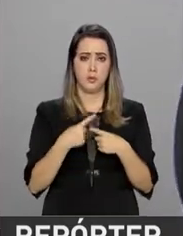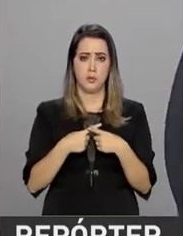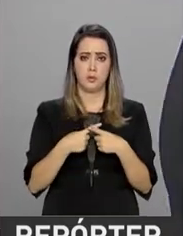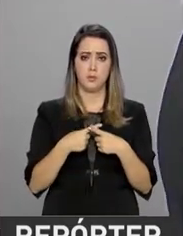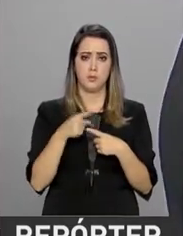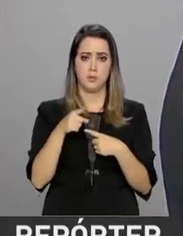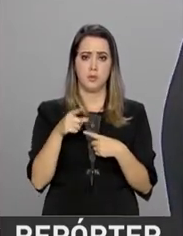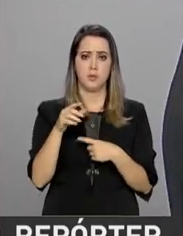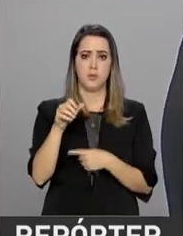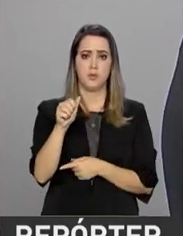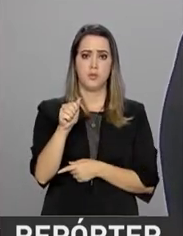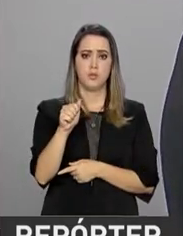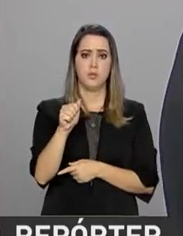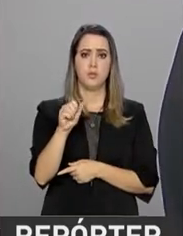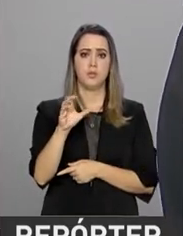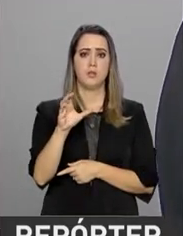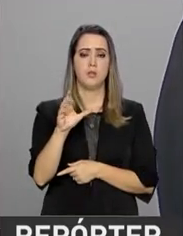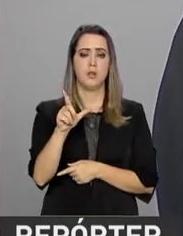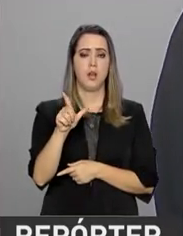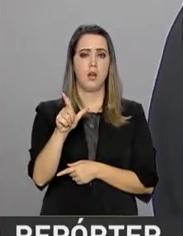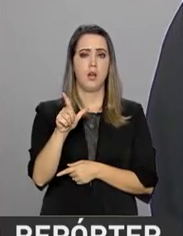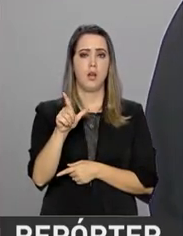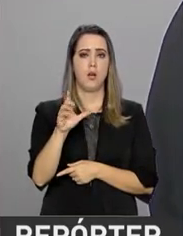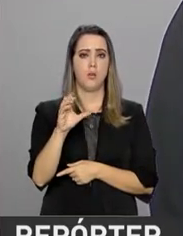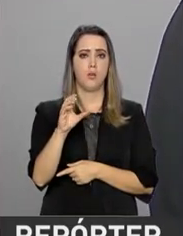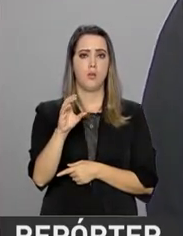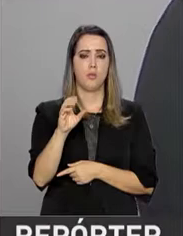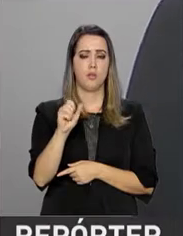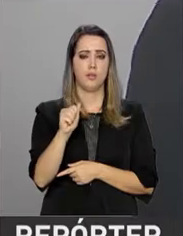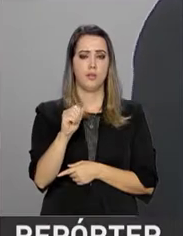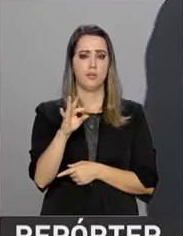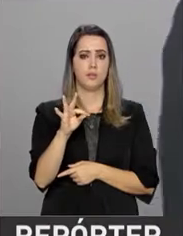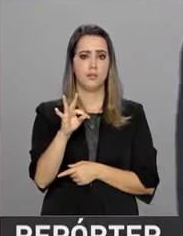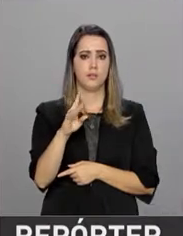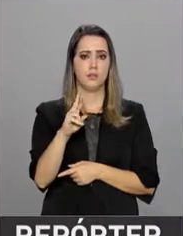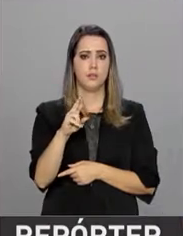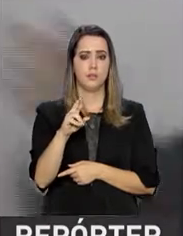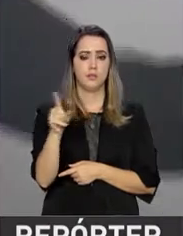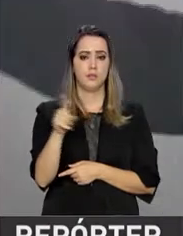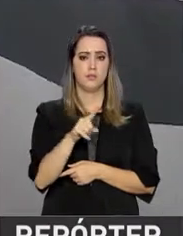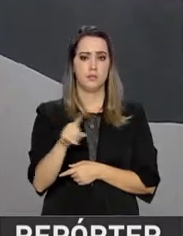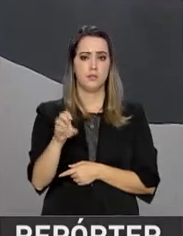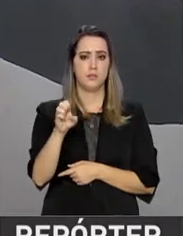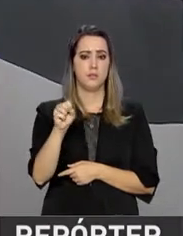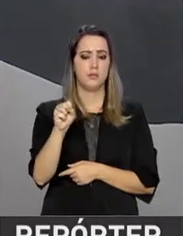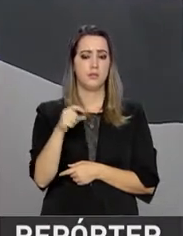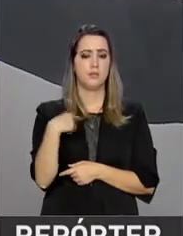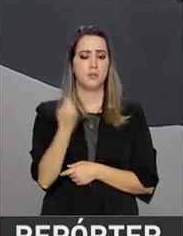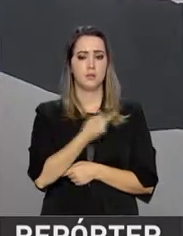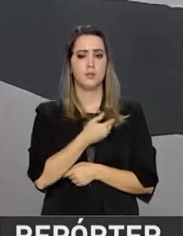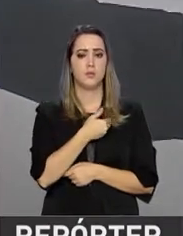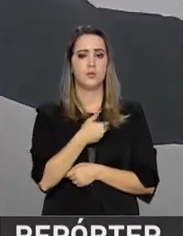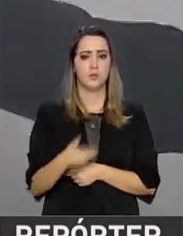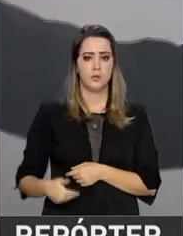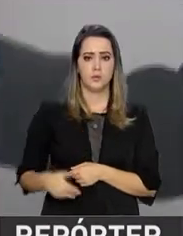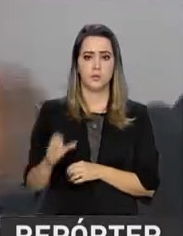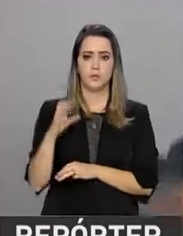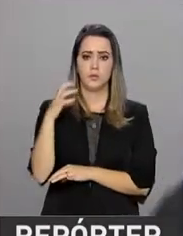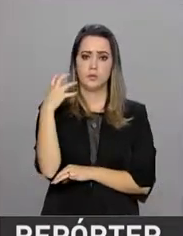coisa de Alcatrazes, né? A reserva de Alcatrazes, que foi uma coisa do nosso governo. A ampliação aqui do